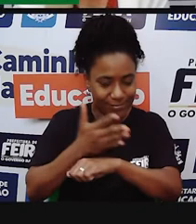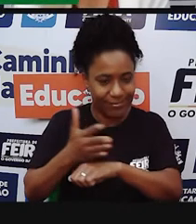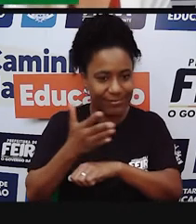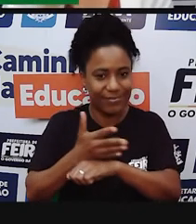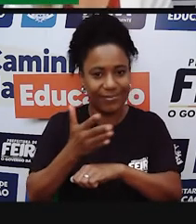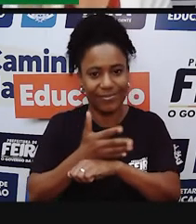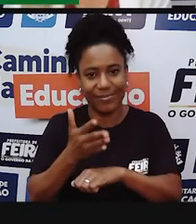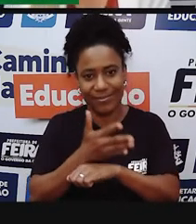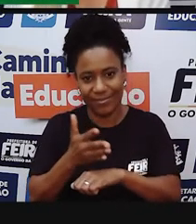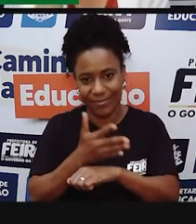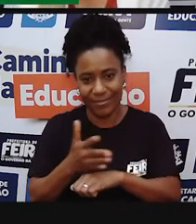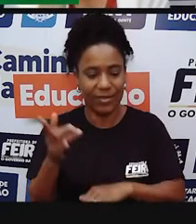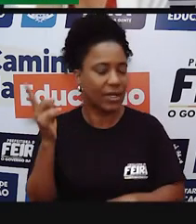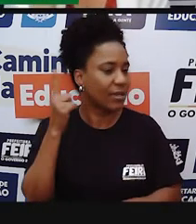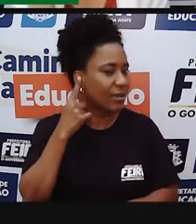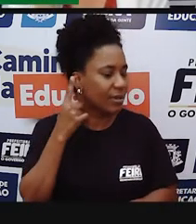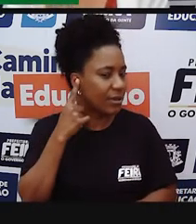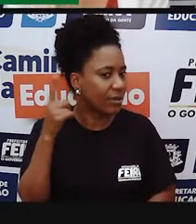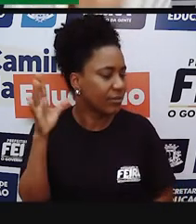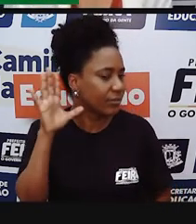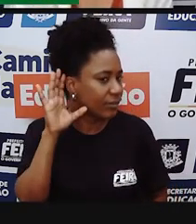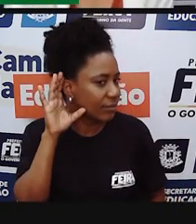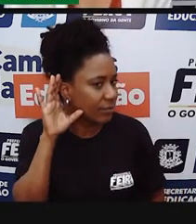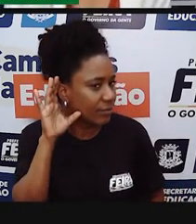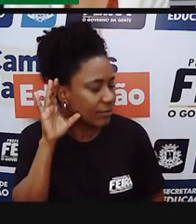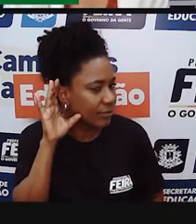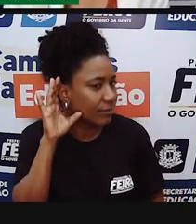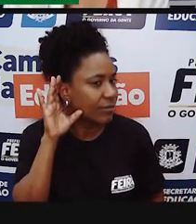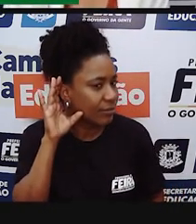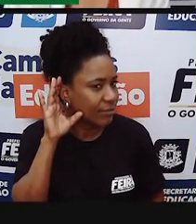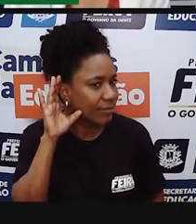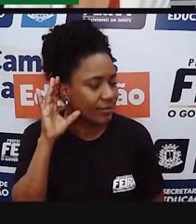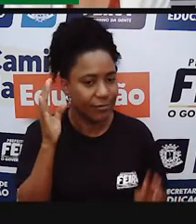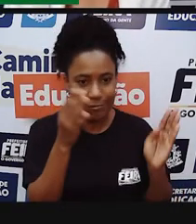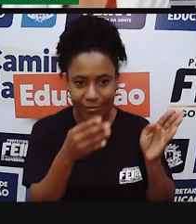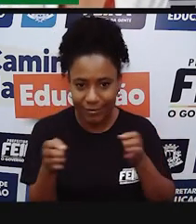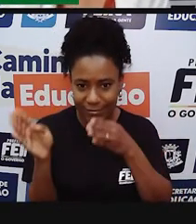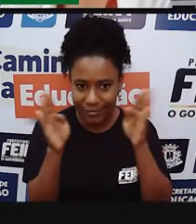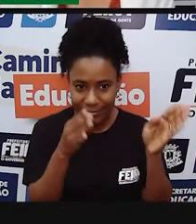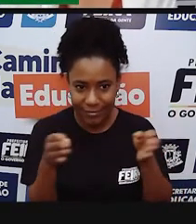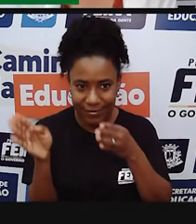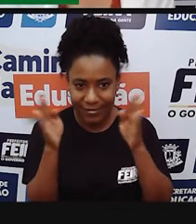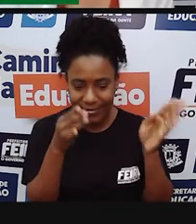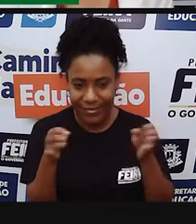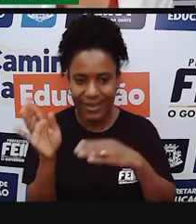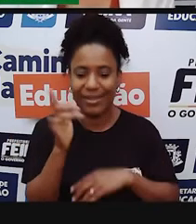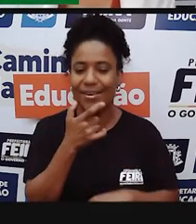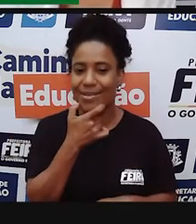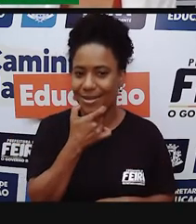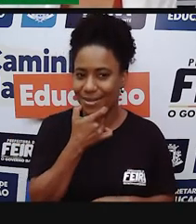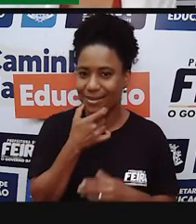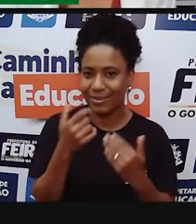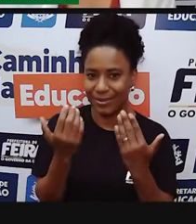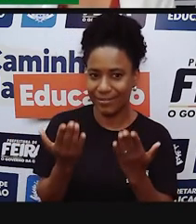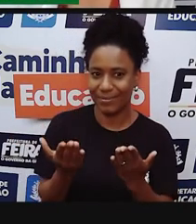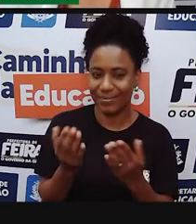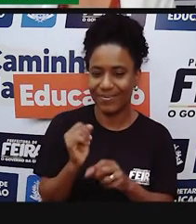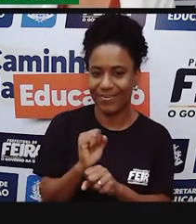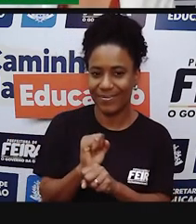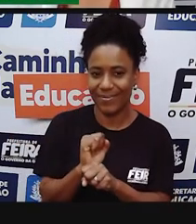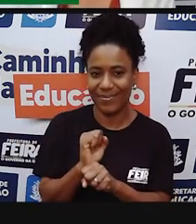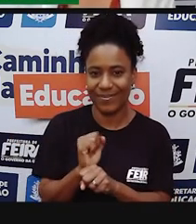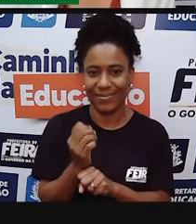praticar o ouvir e repetir o inglês ok Deus chamava de coisa